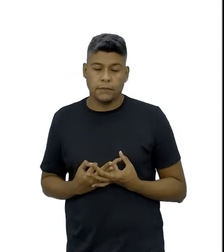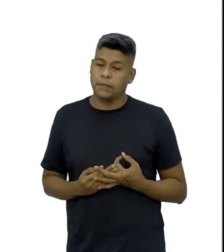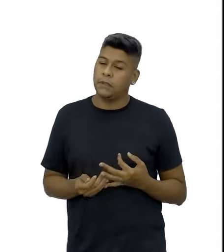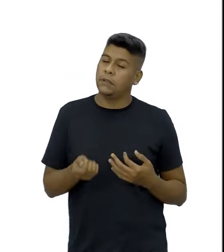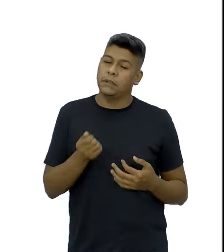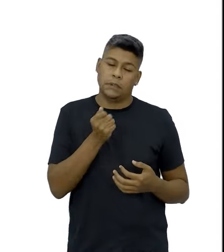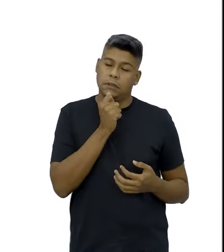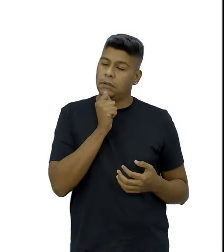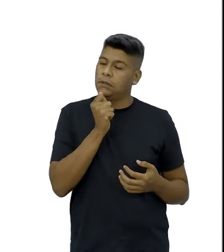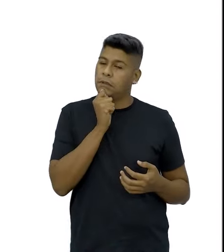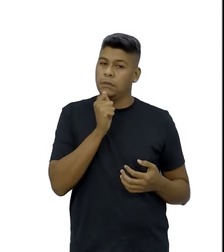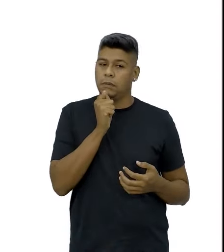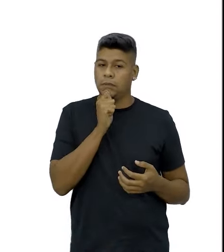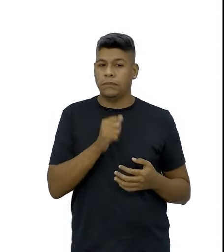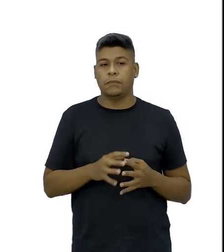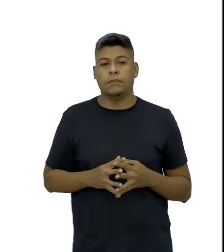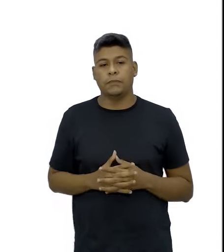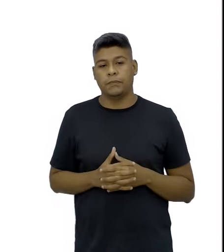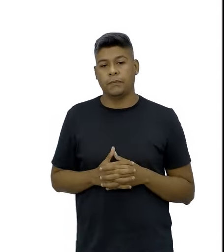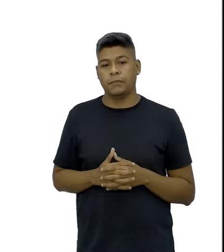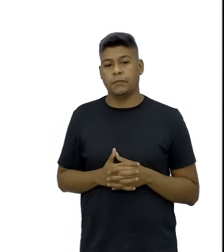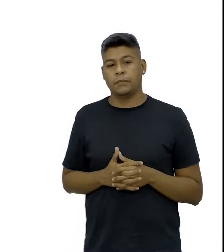não conheciam.